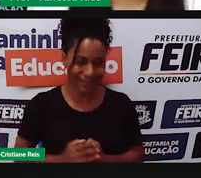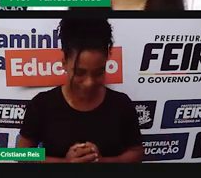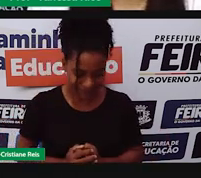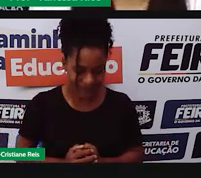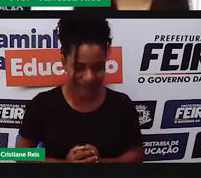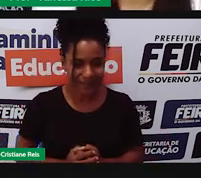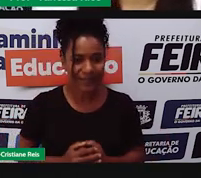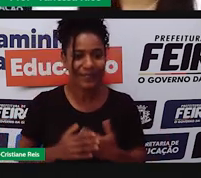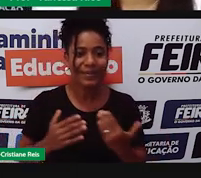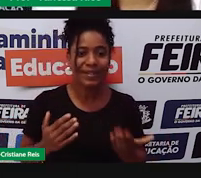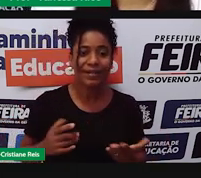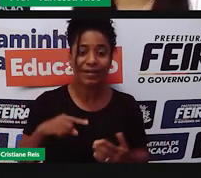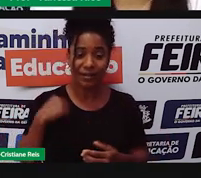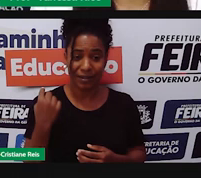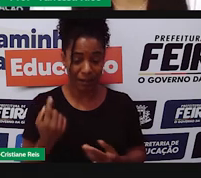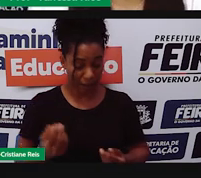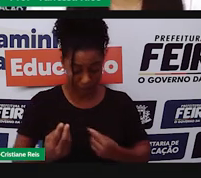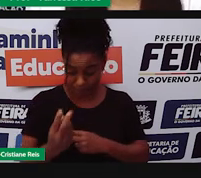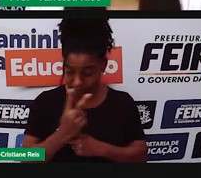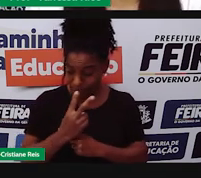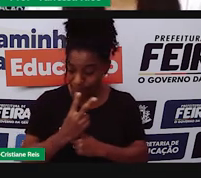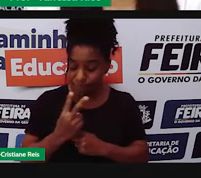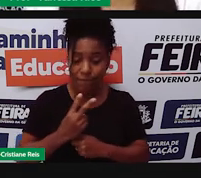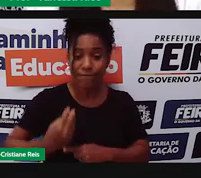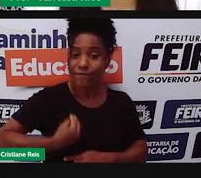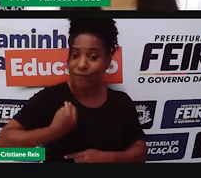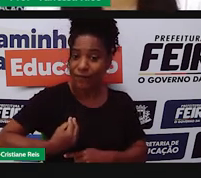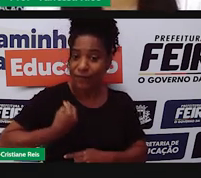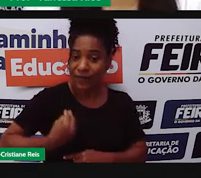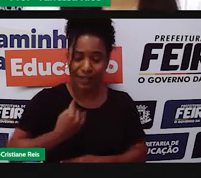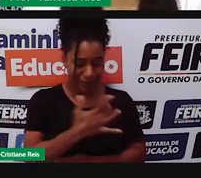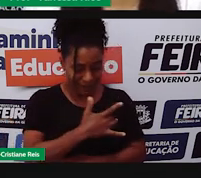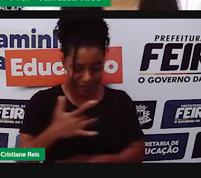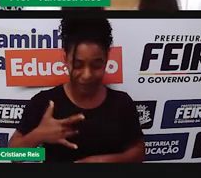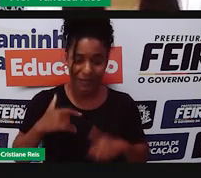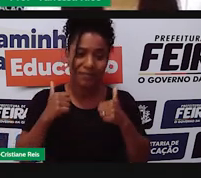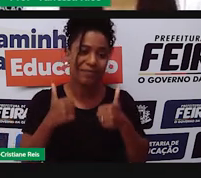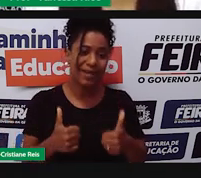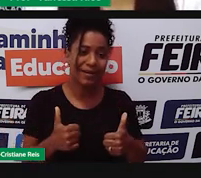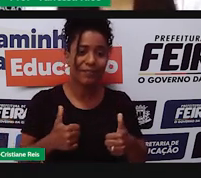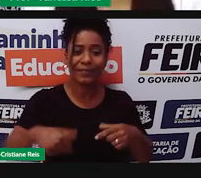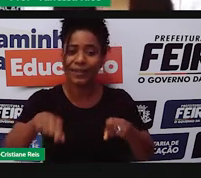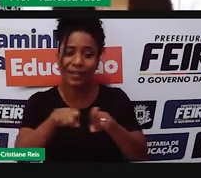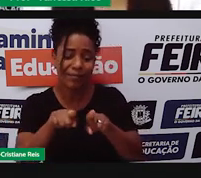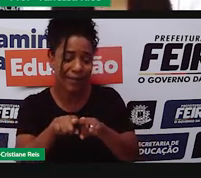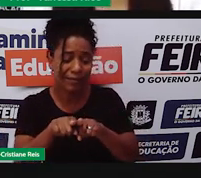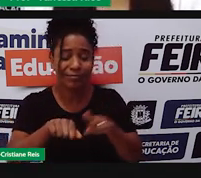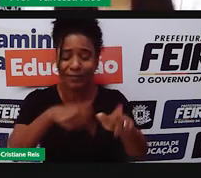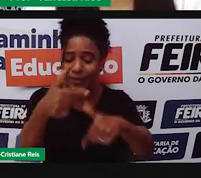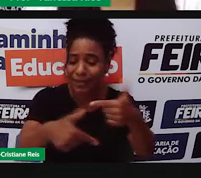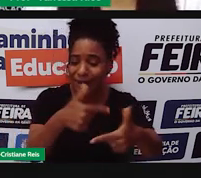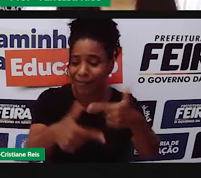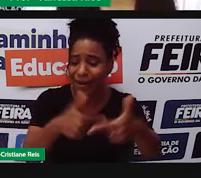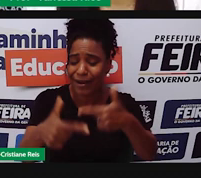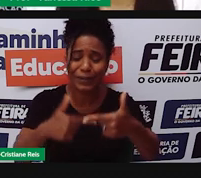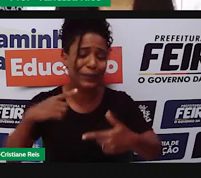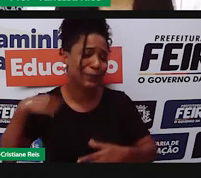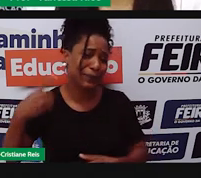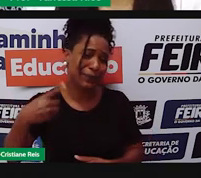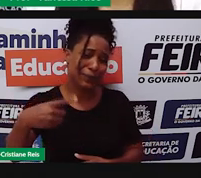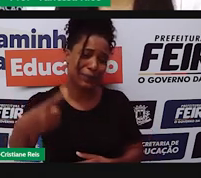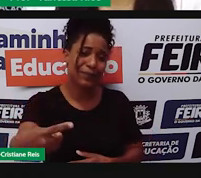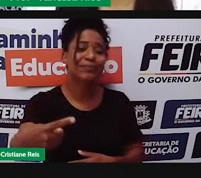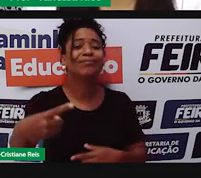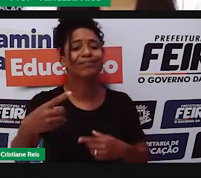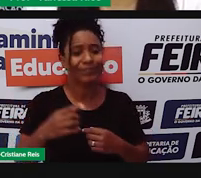vida, a preservação da nossa vida, como também para o que a gente faz, nas nossas atividades cotidianas. A gente